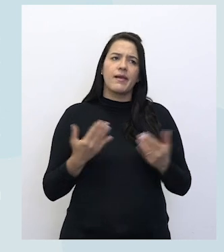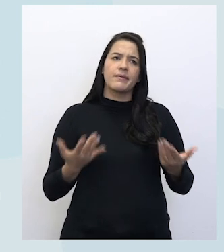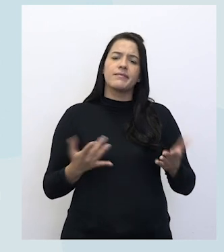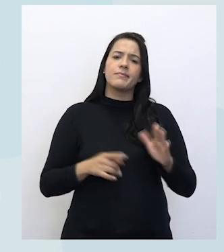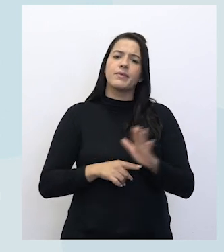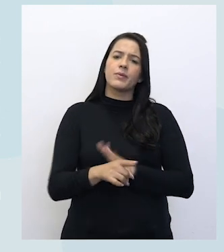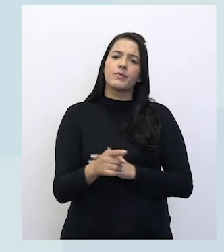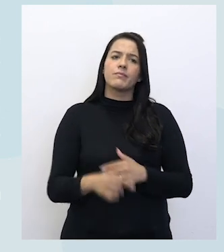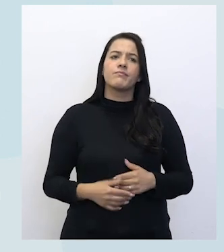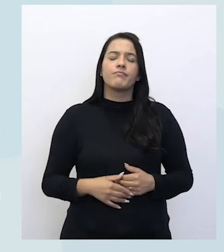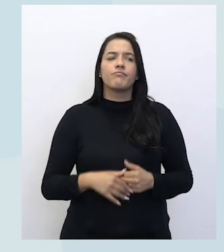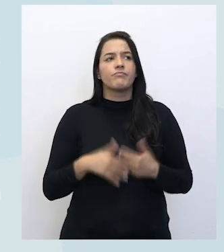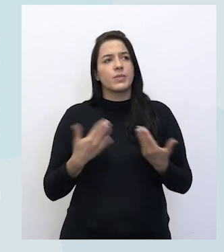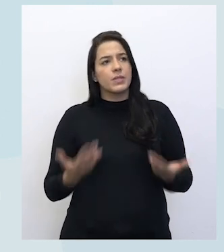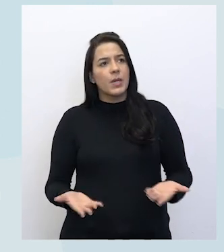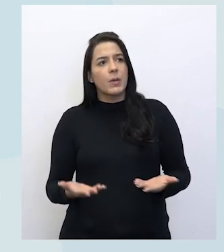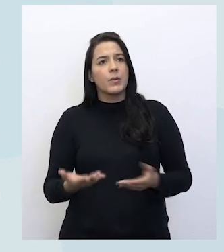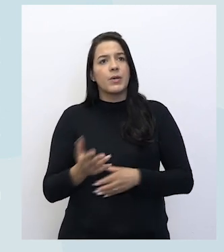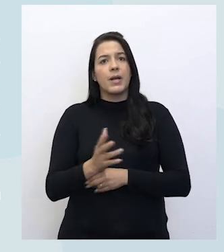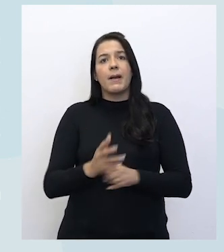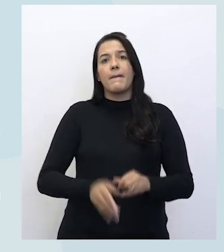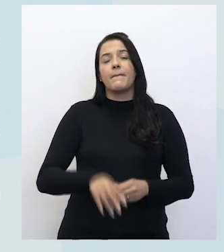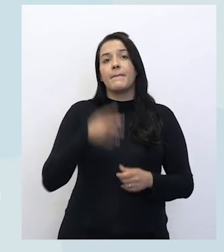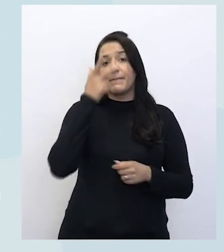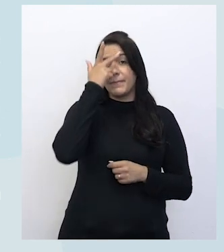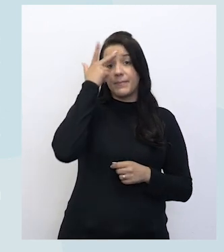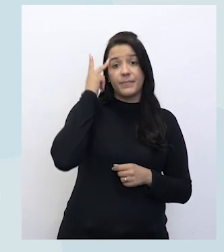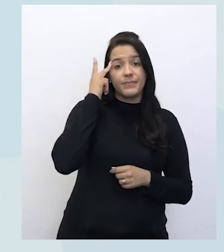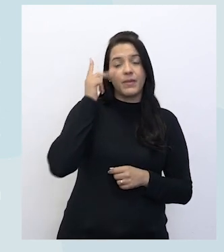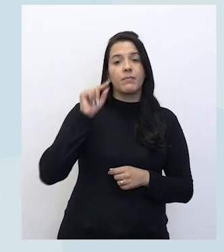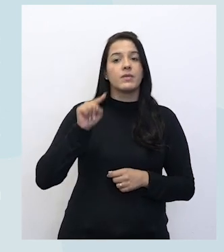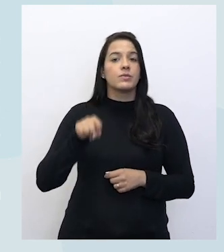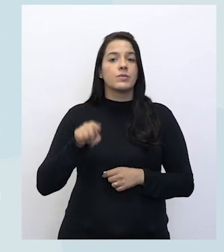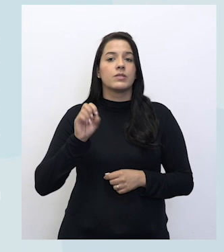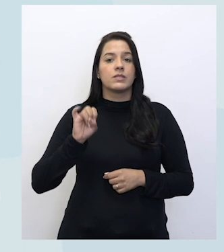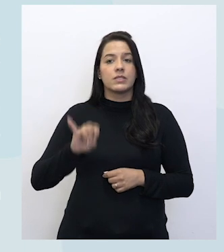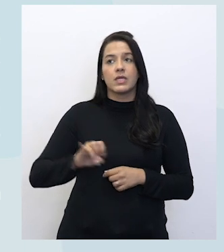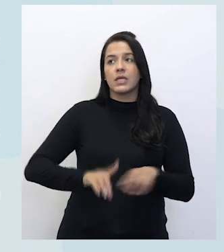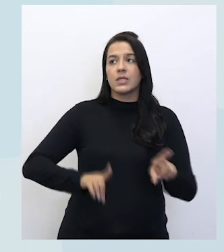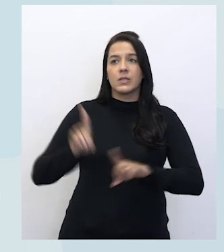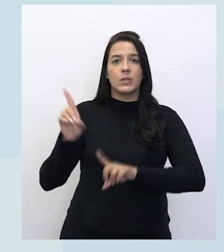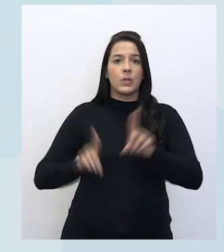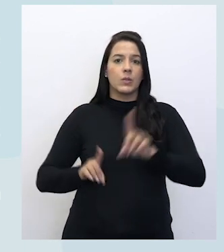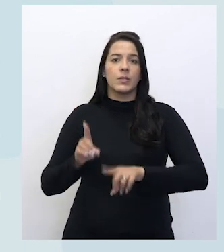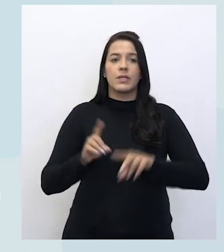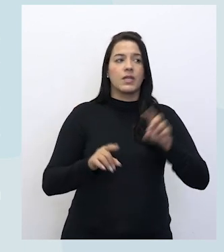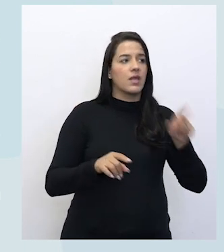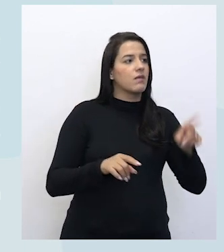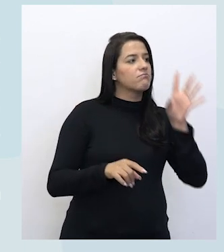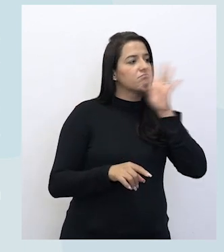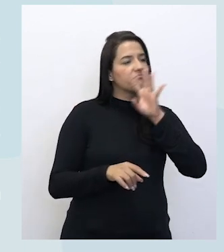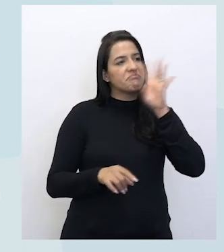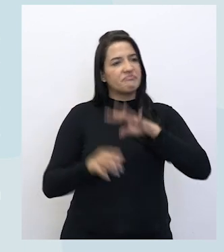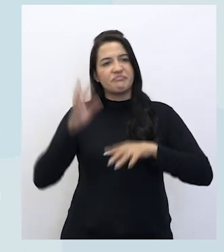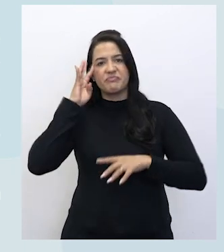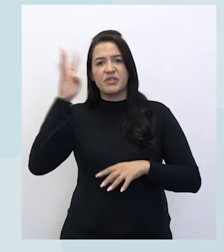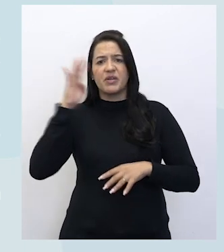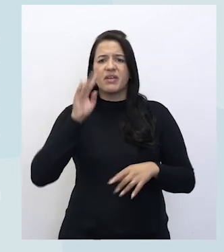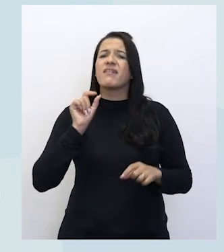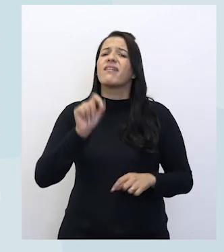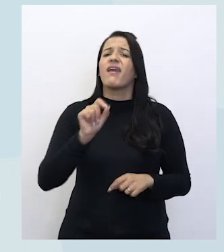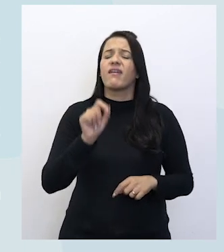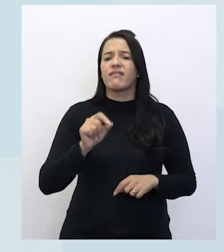pergunta assim, tá bom, então assim, se nem deuses e nem ignorantes filosofam,